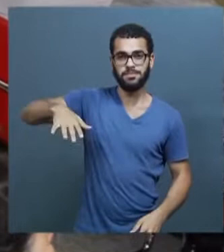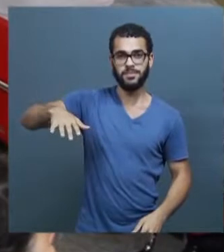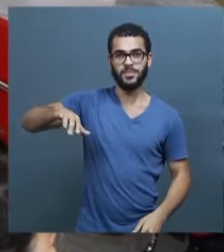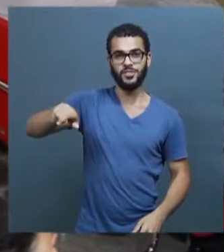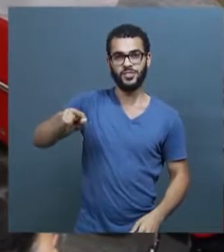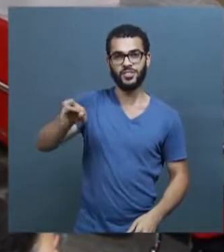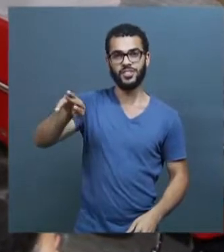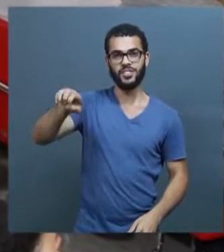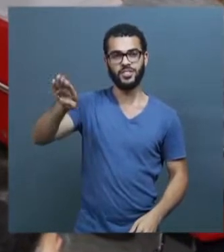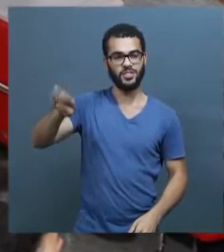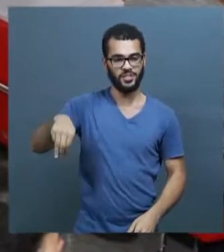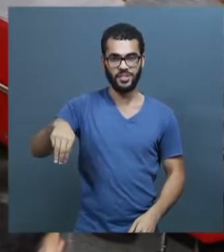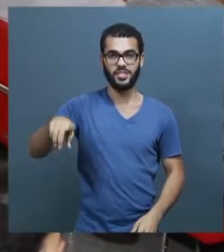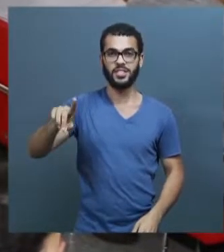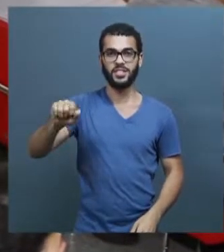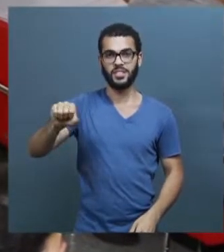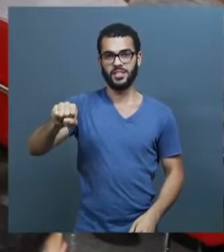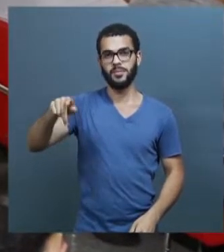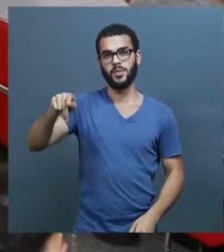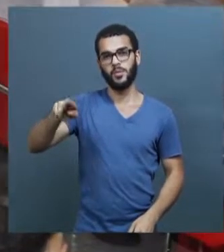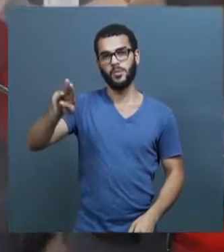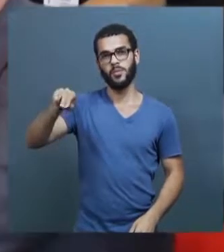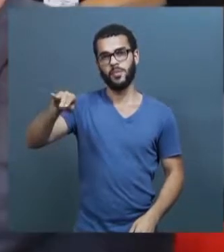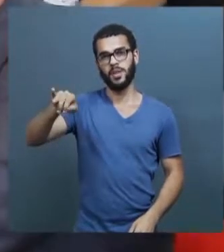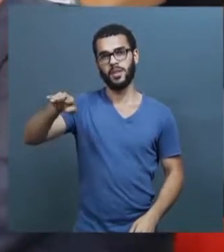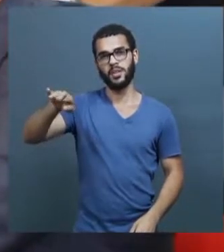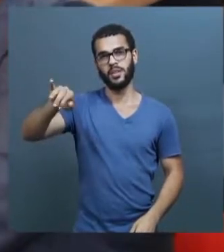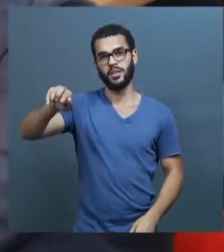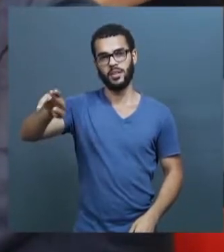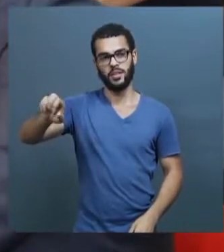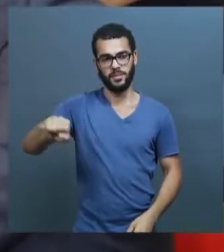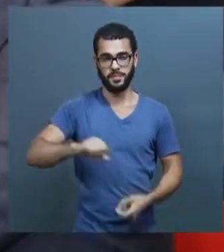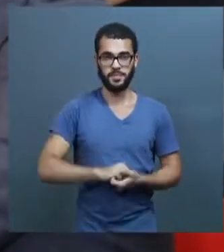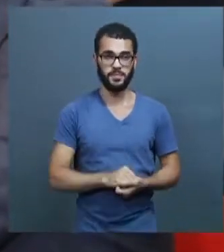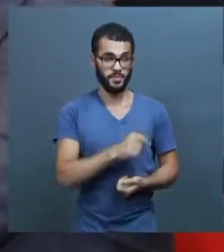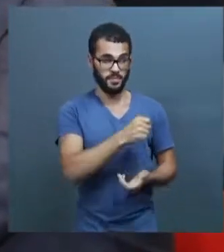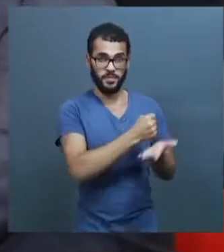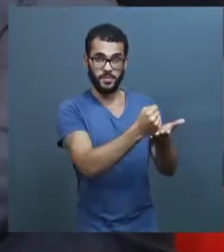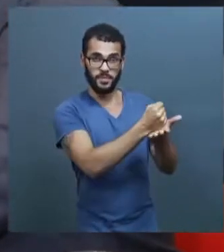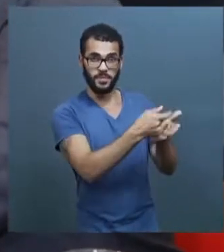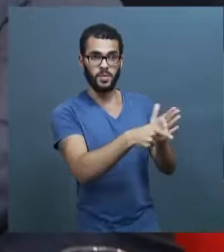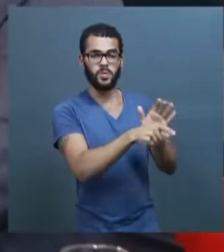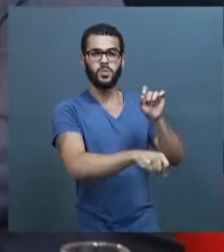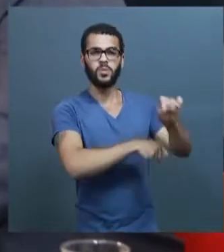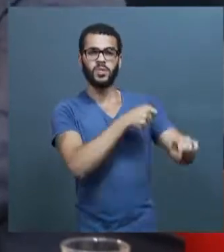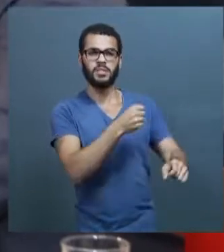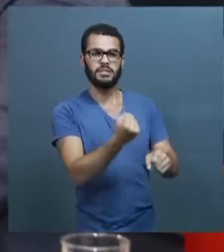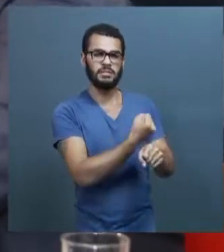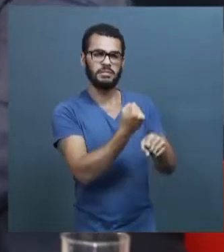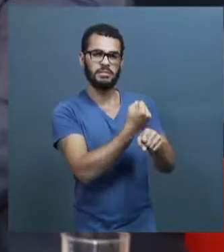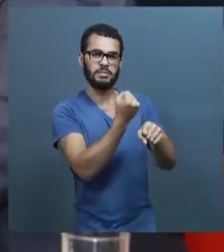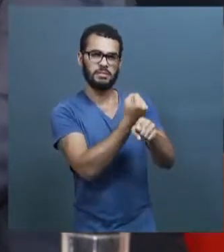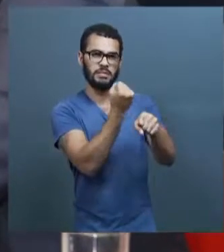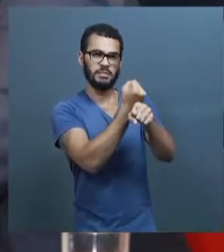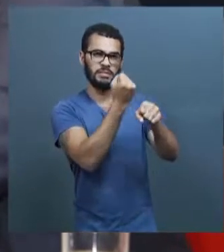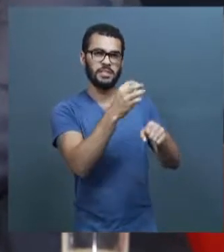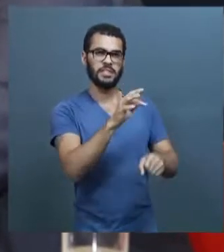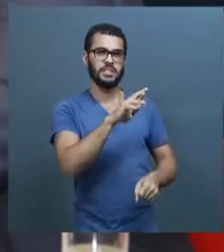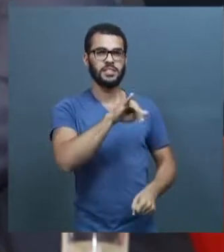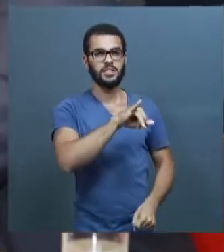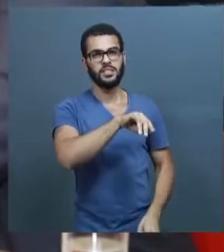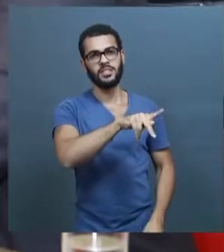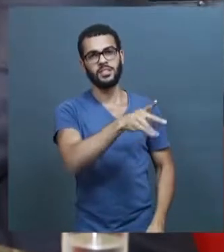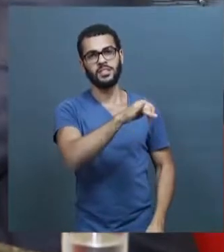sul e oeste da cidade. Já a licitação é referente à construção da trincheira da Avenida Getúlio Vargas, sob